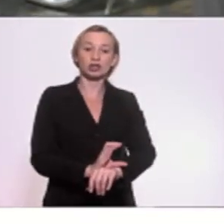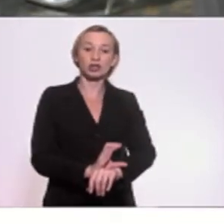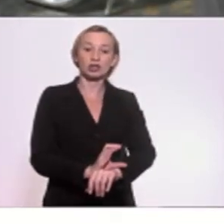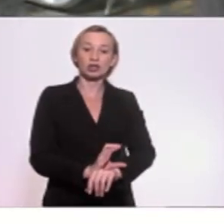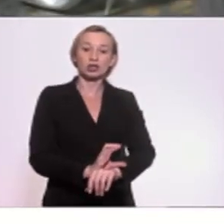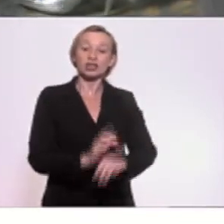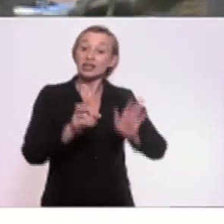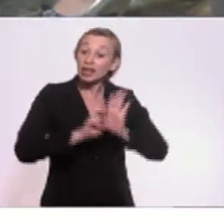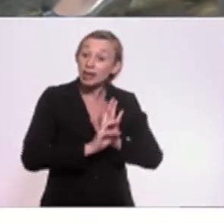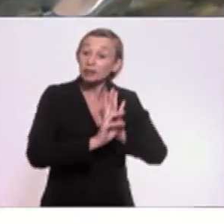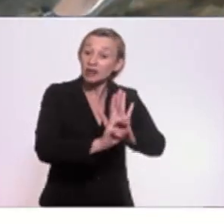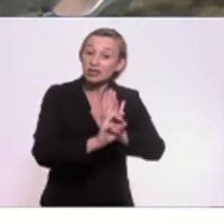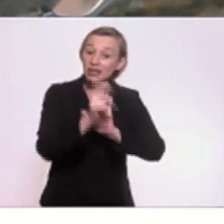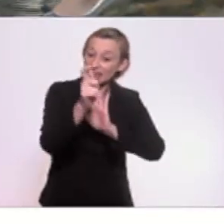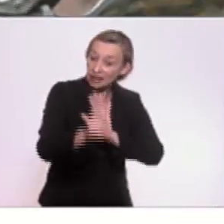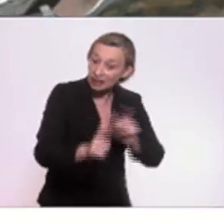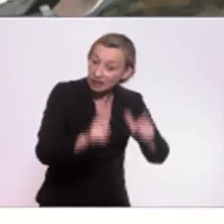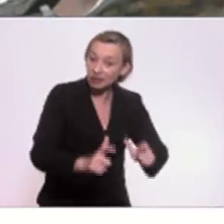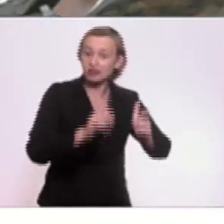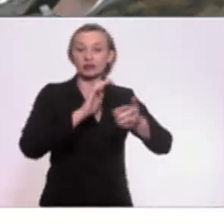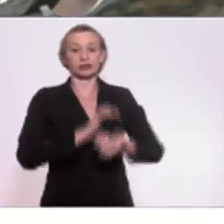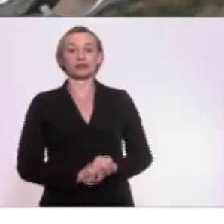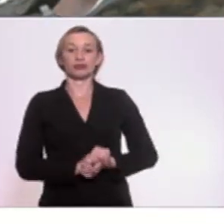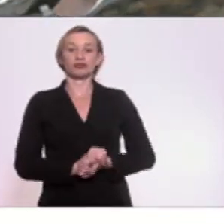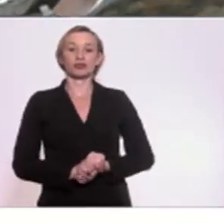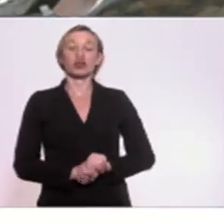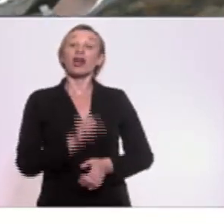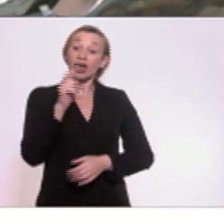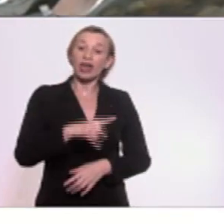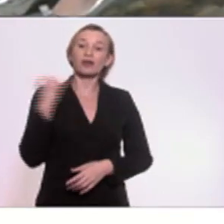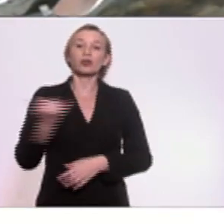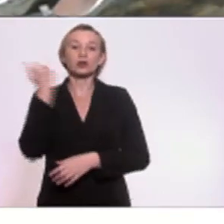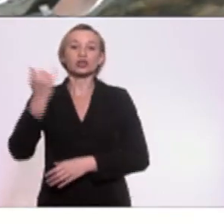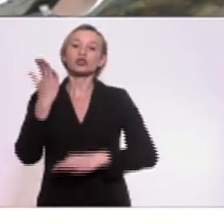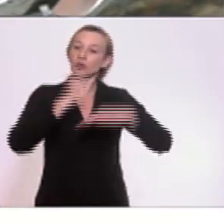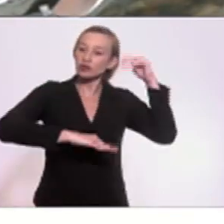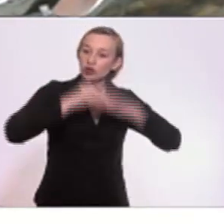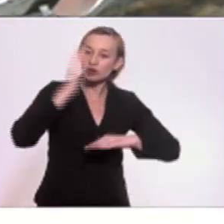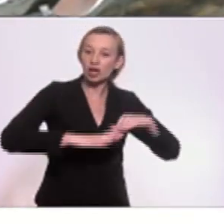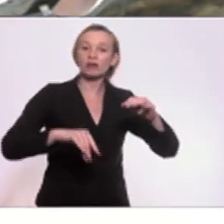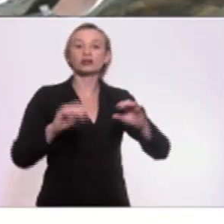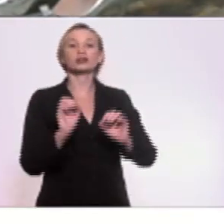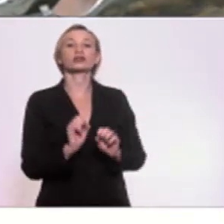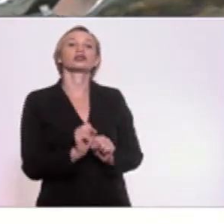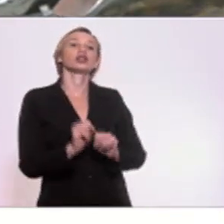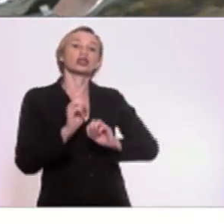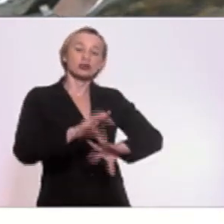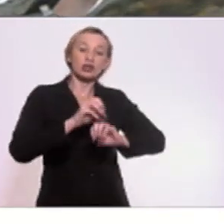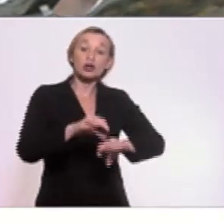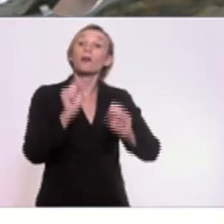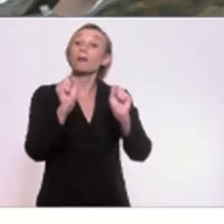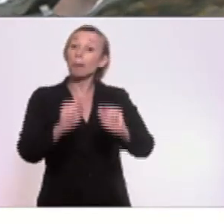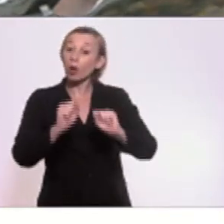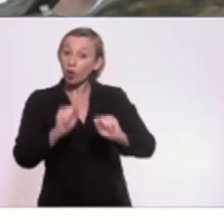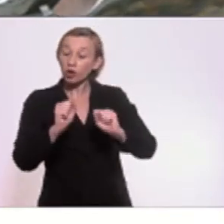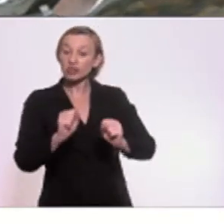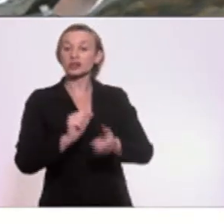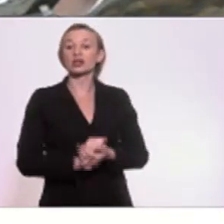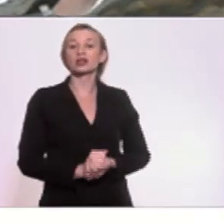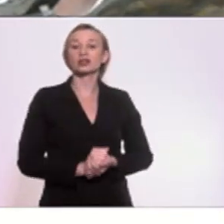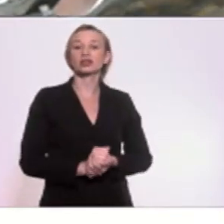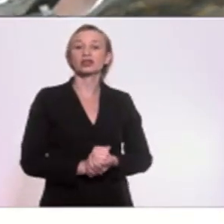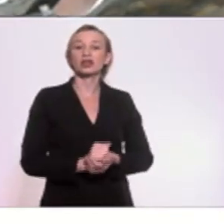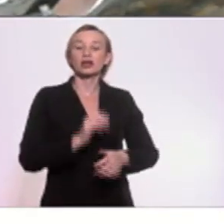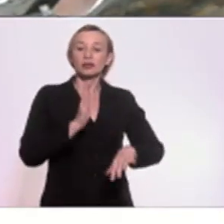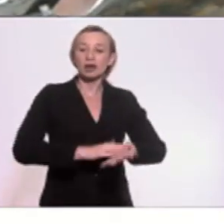sendo disseminada, e é muito importante o profissional da educação que ele possa realmente se reciclar a cada